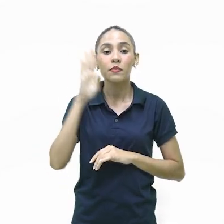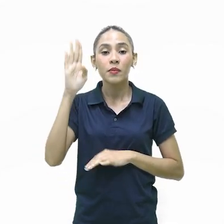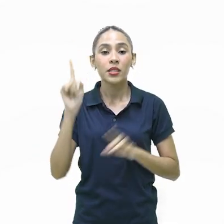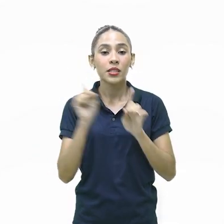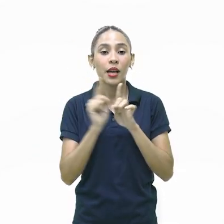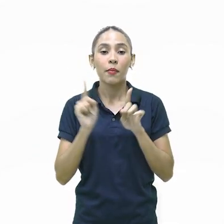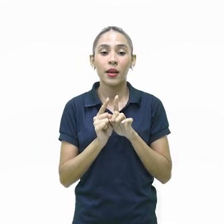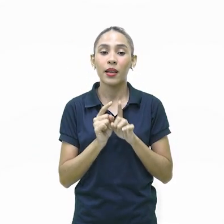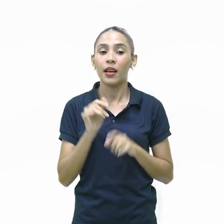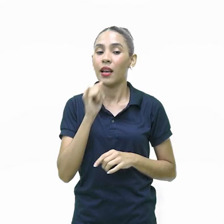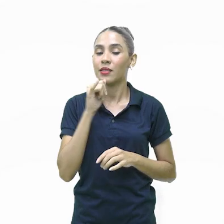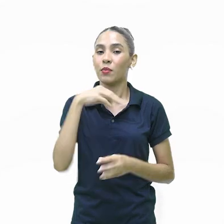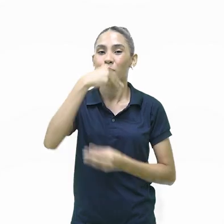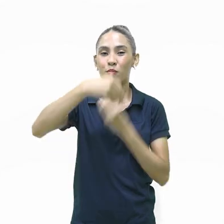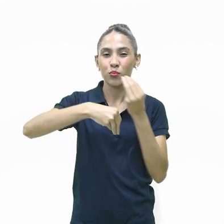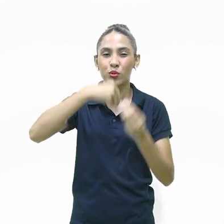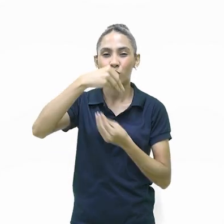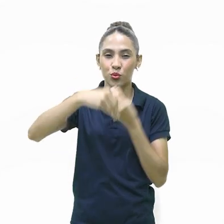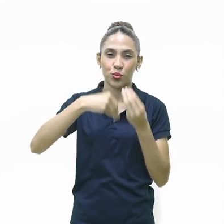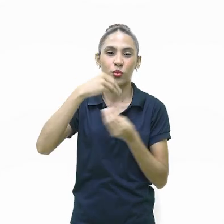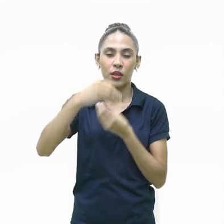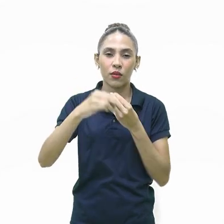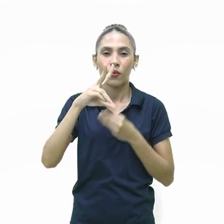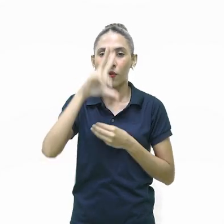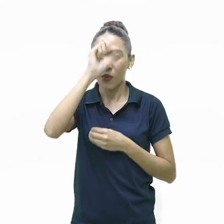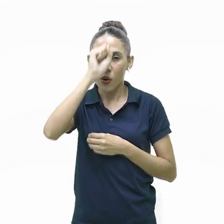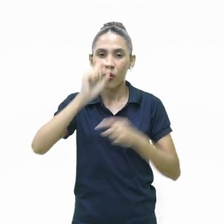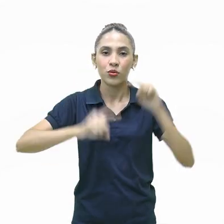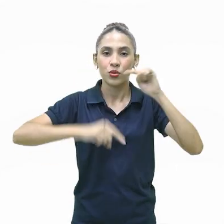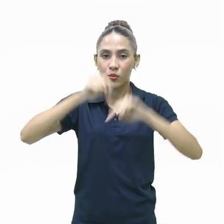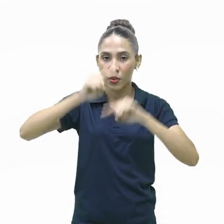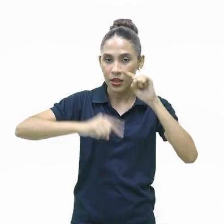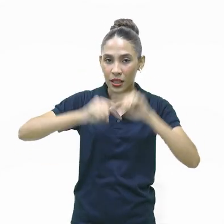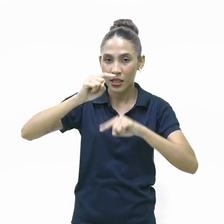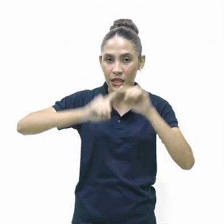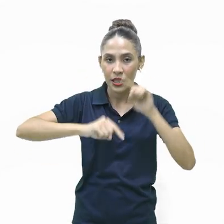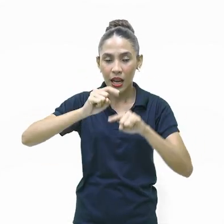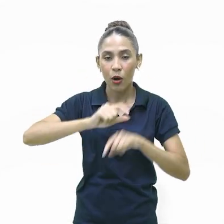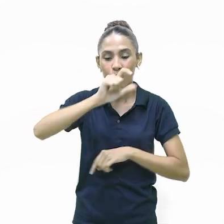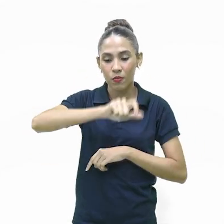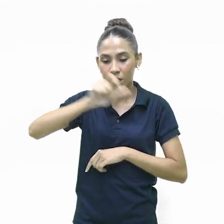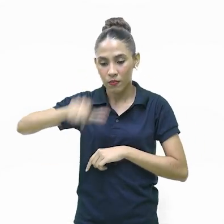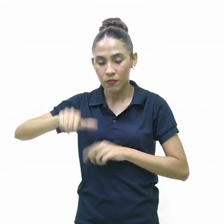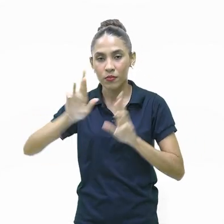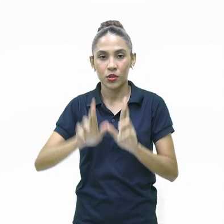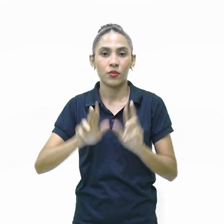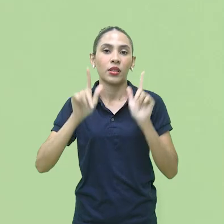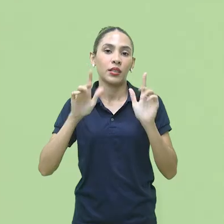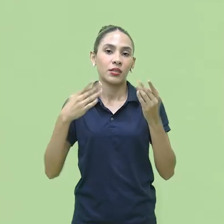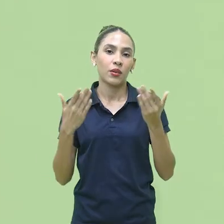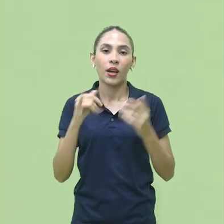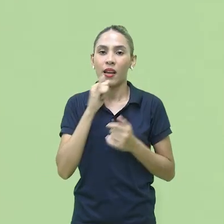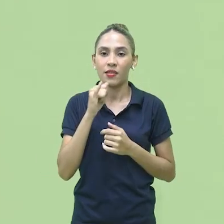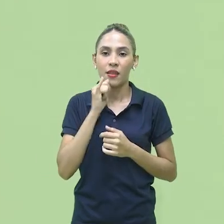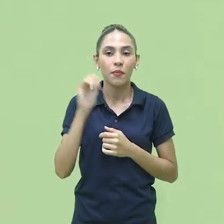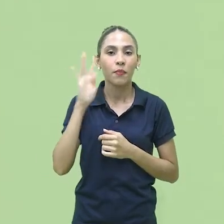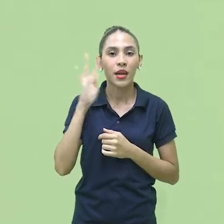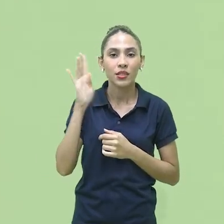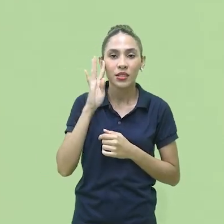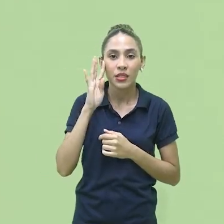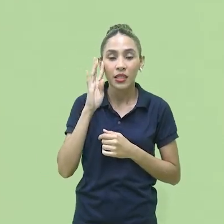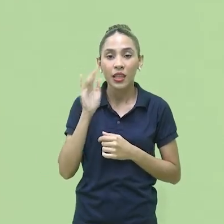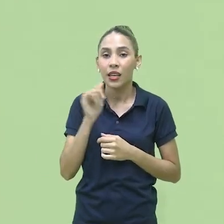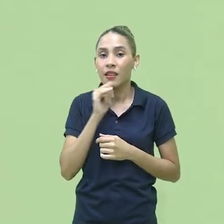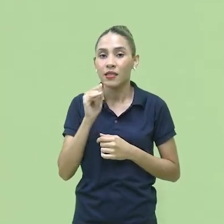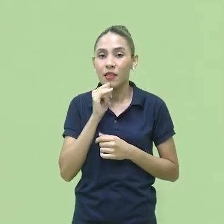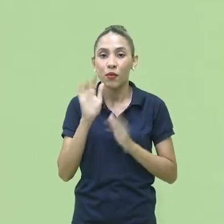principalmente quando ocorre uma mistura muito grande de materiais, né, de indivíduos diferentes. Vamos imaginar aí na questão do